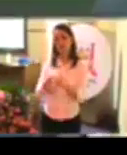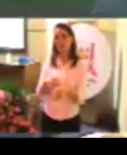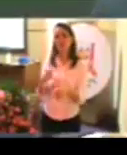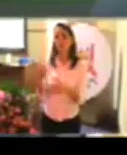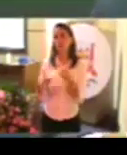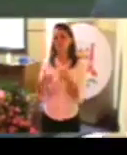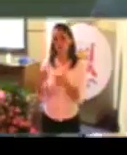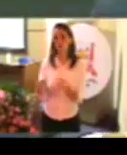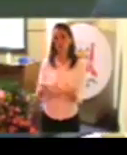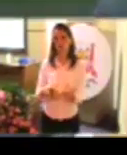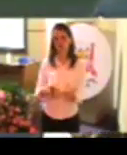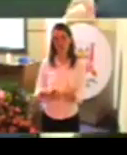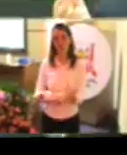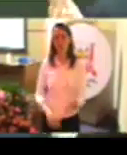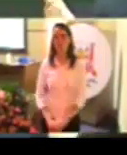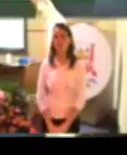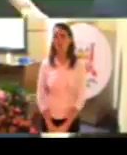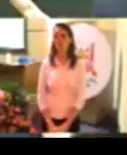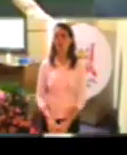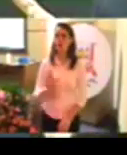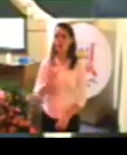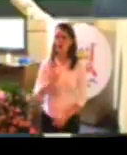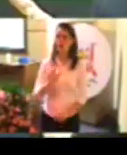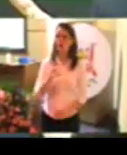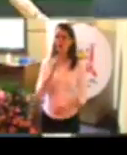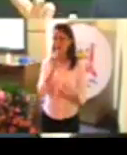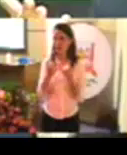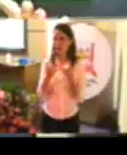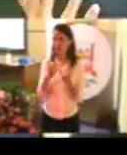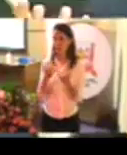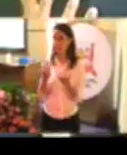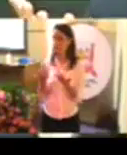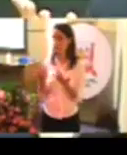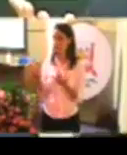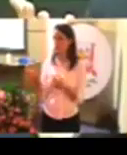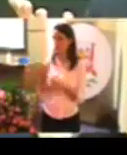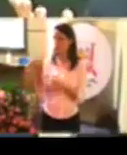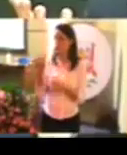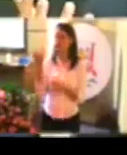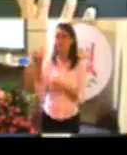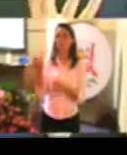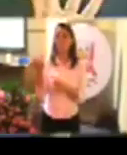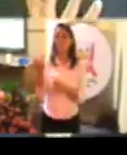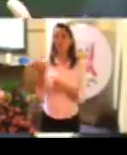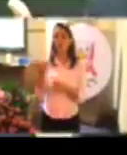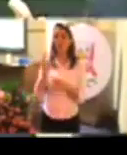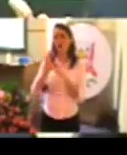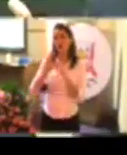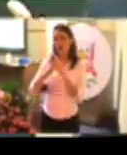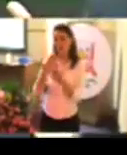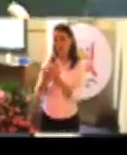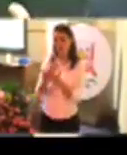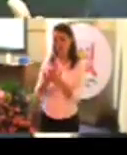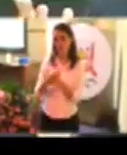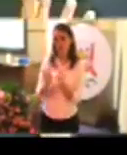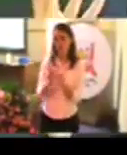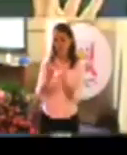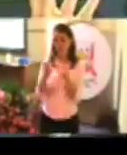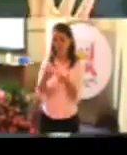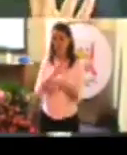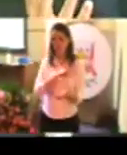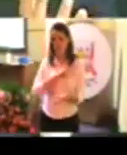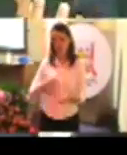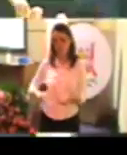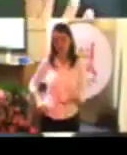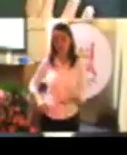e para os servidores da Câmara. Apenas para ilustrar, presidente, como é importante a Escola do Legislativo e como